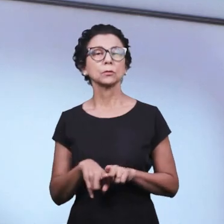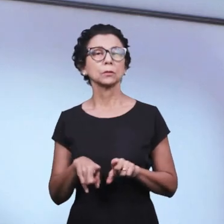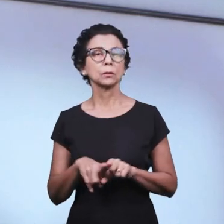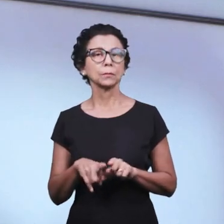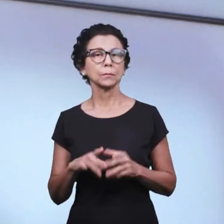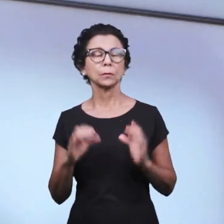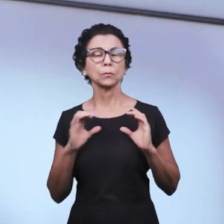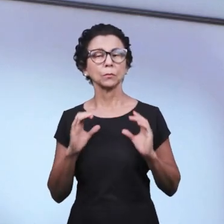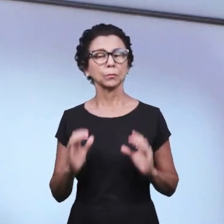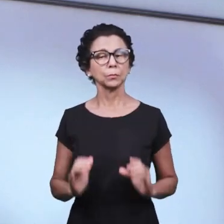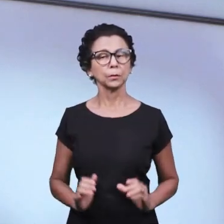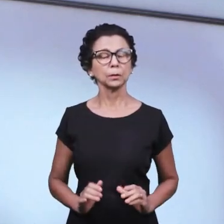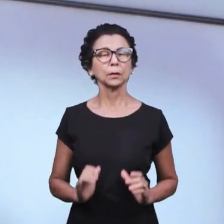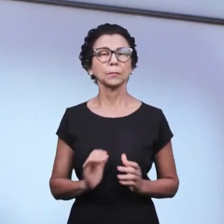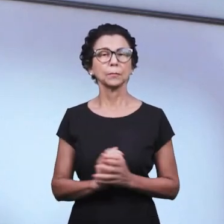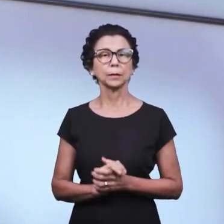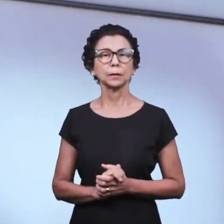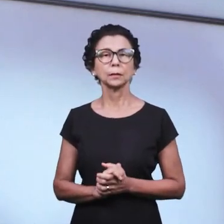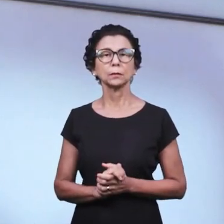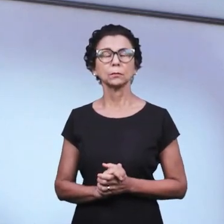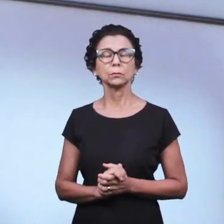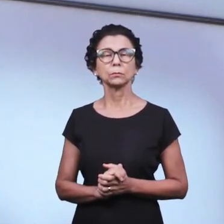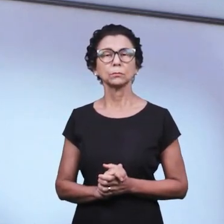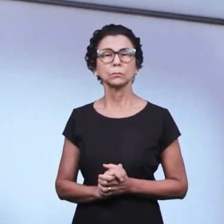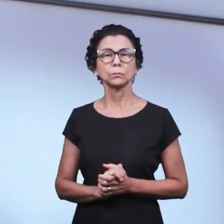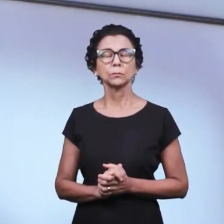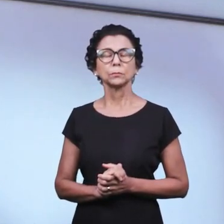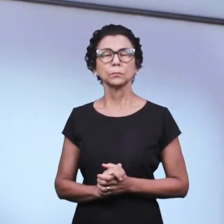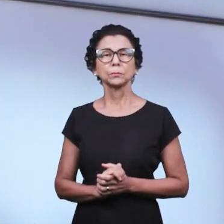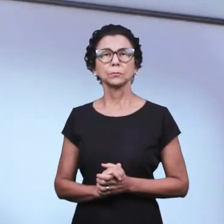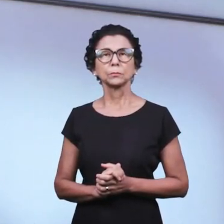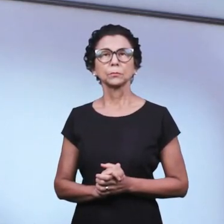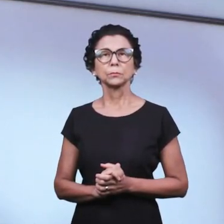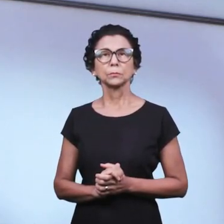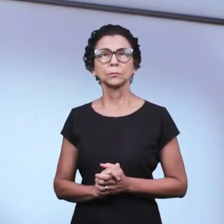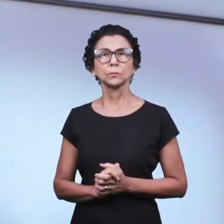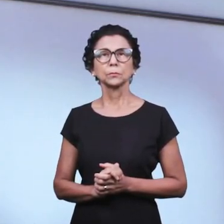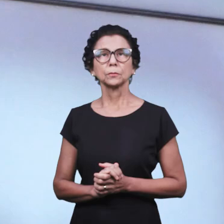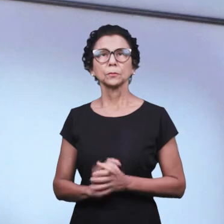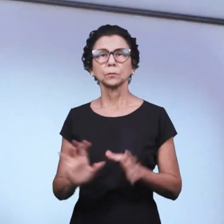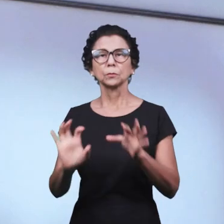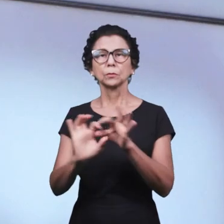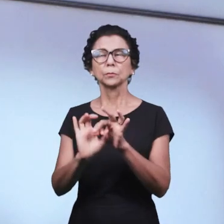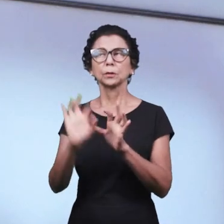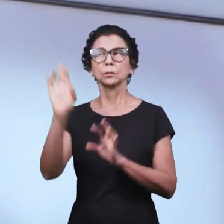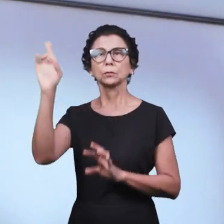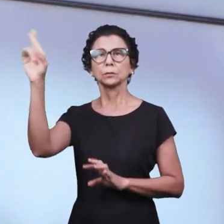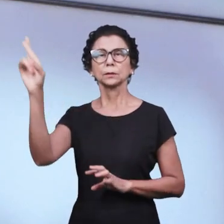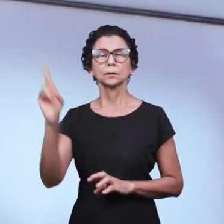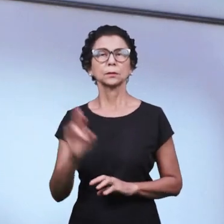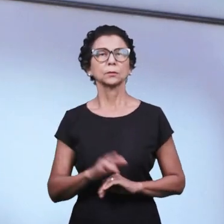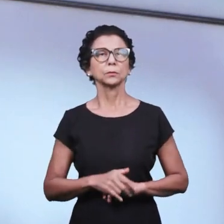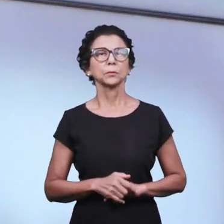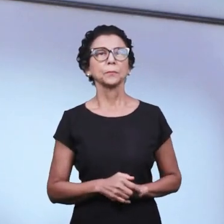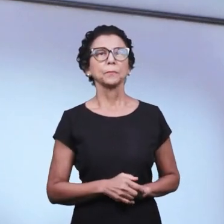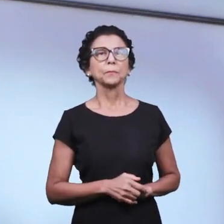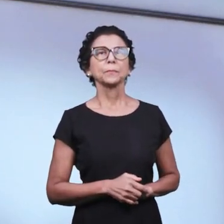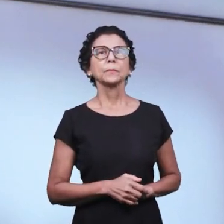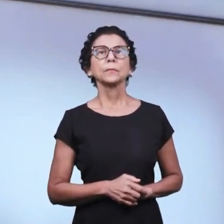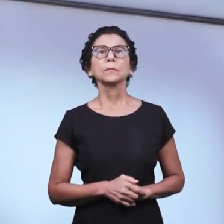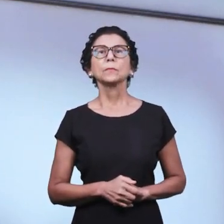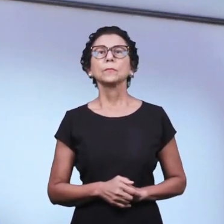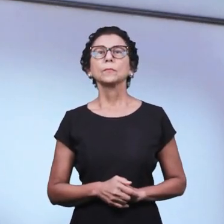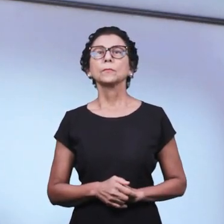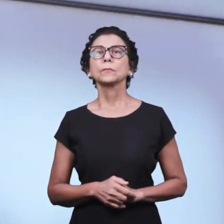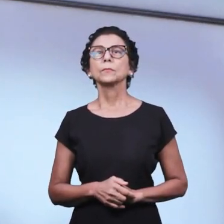de um relacionamento com o Senhor. Marlene está falando de coisas aqui do coração de mãe, né, Fernanda? Coração de mãe.